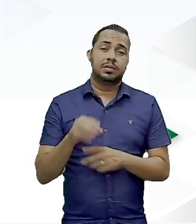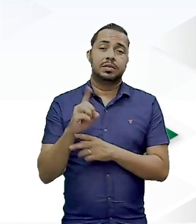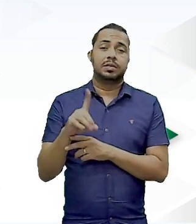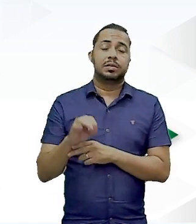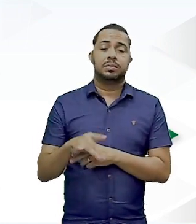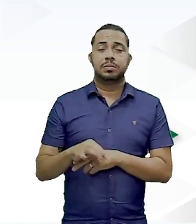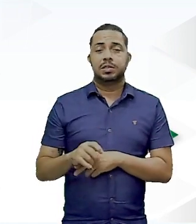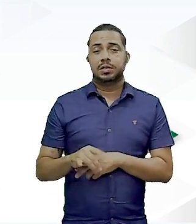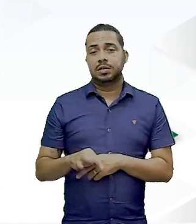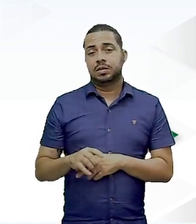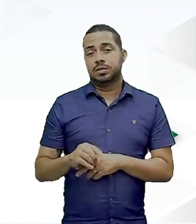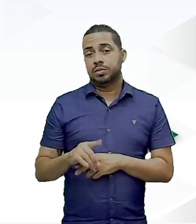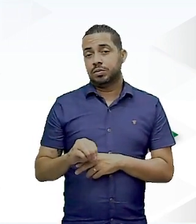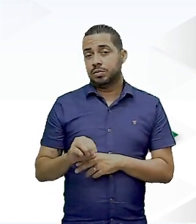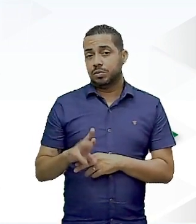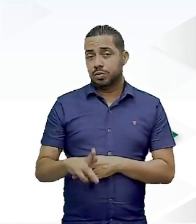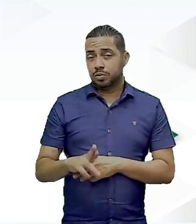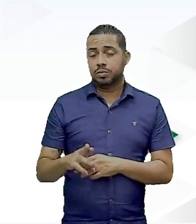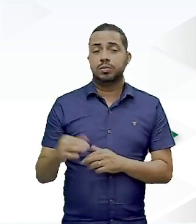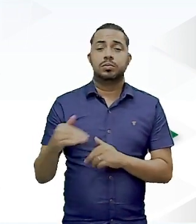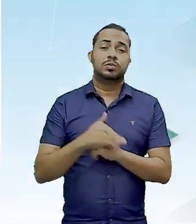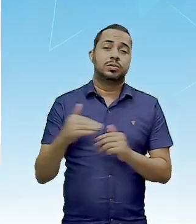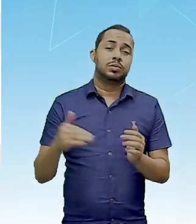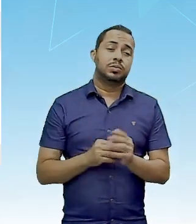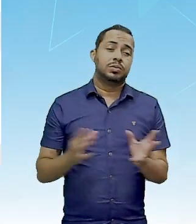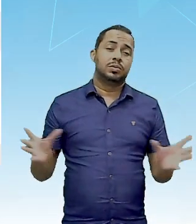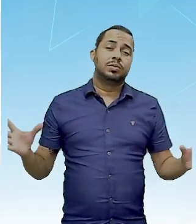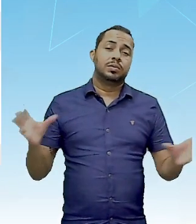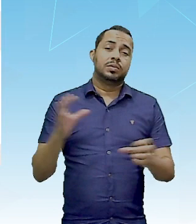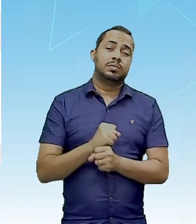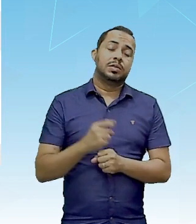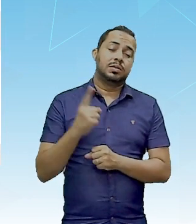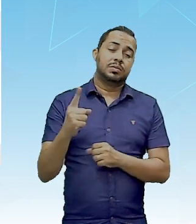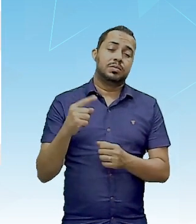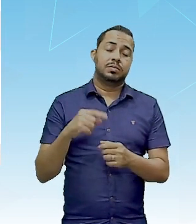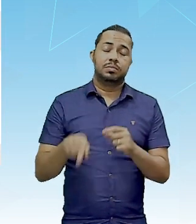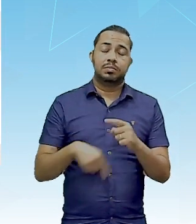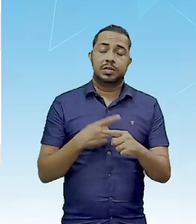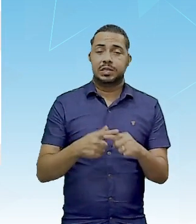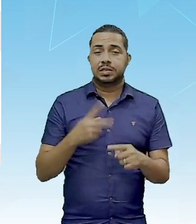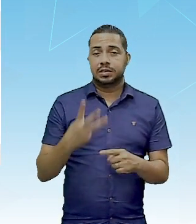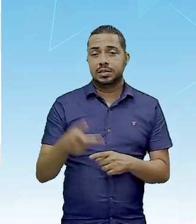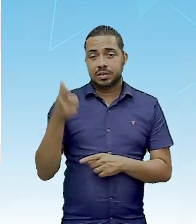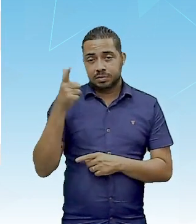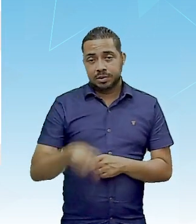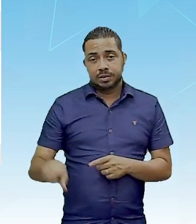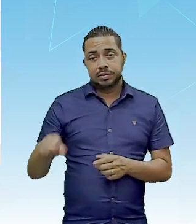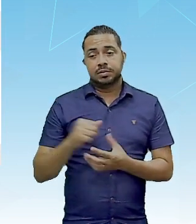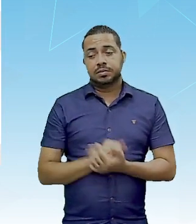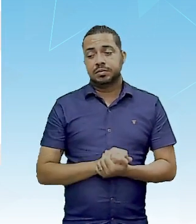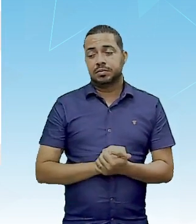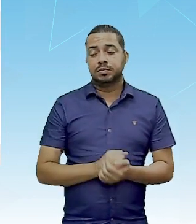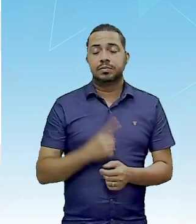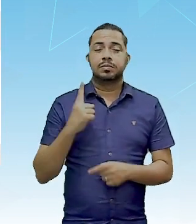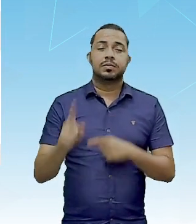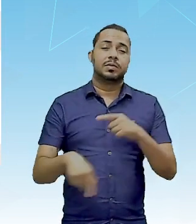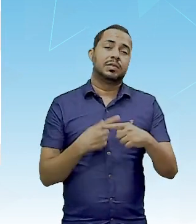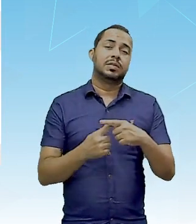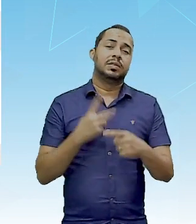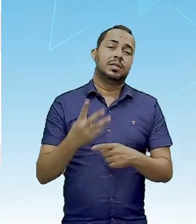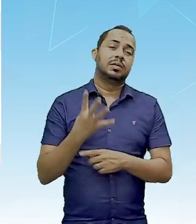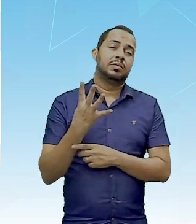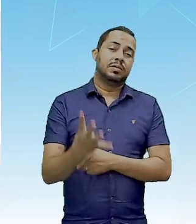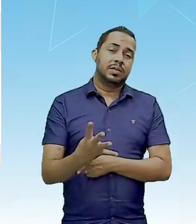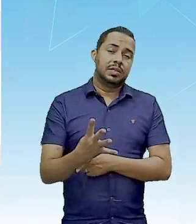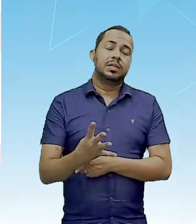denominador ou o todo e somar 1 mais 3. Então, repetindo o denominador, 1 mais 3, 4.